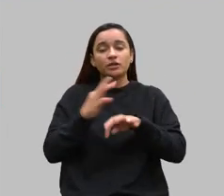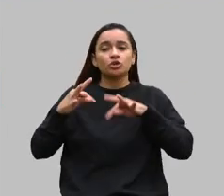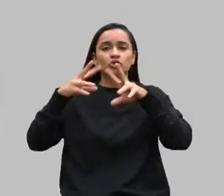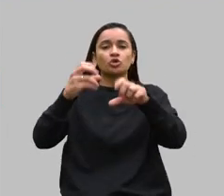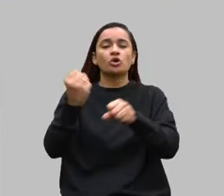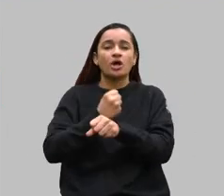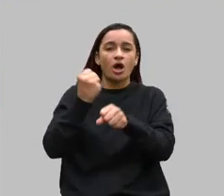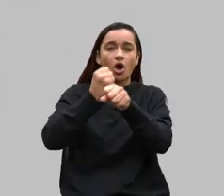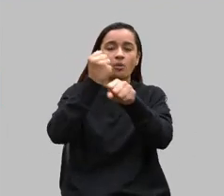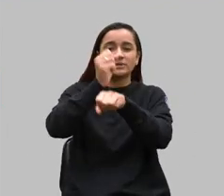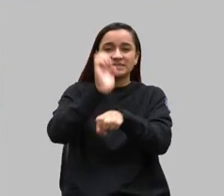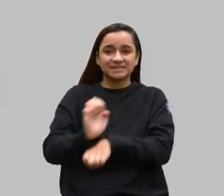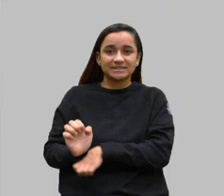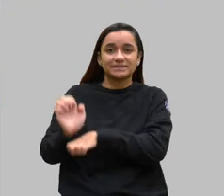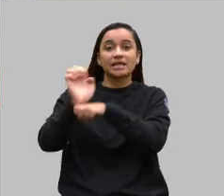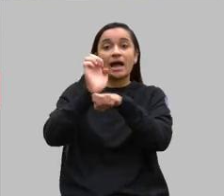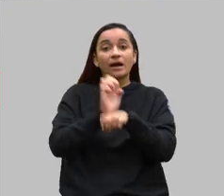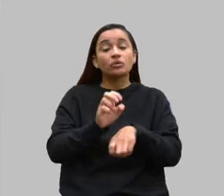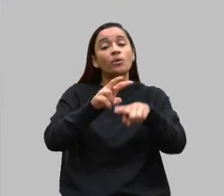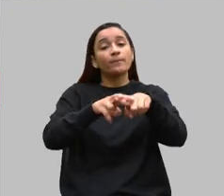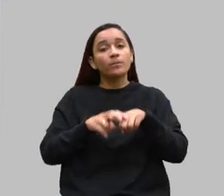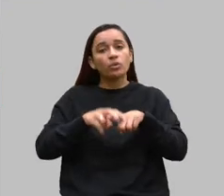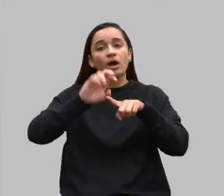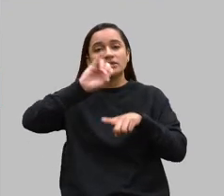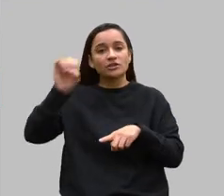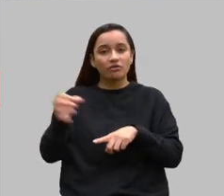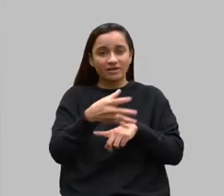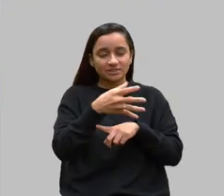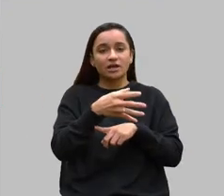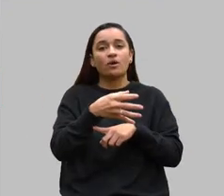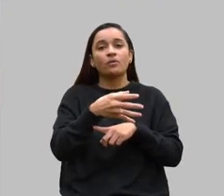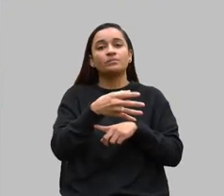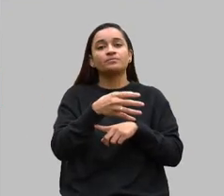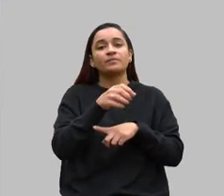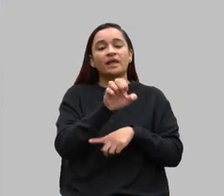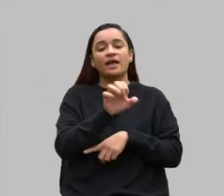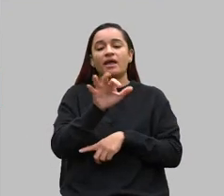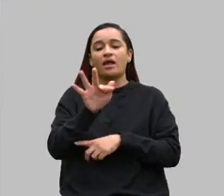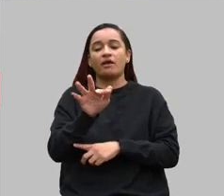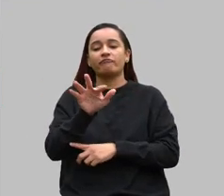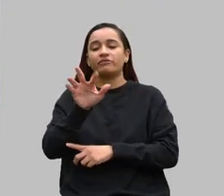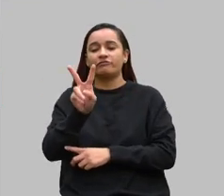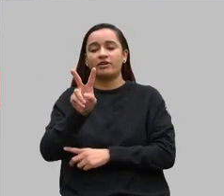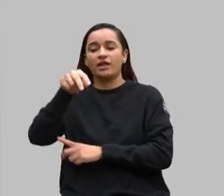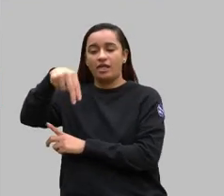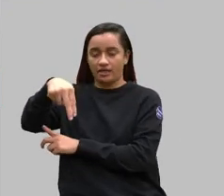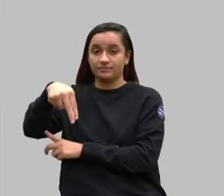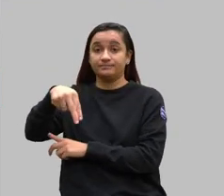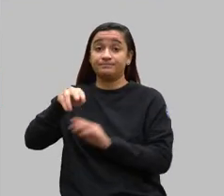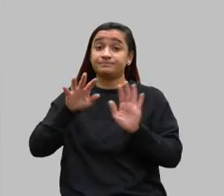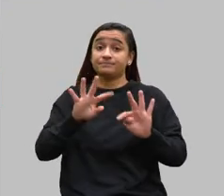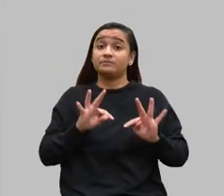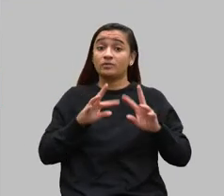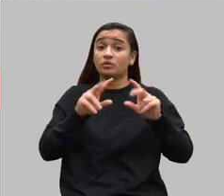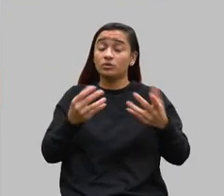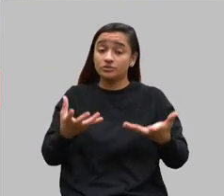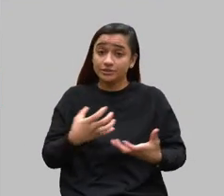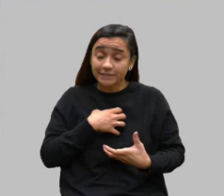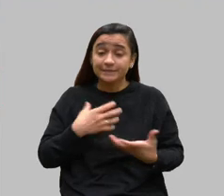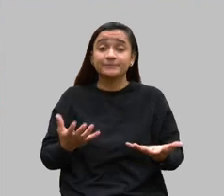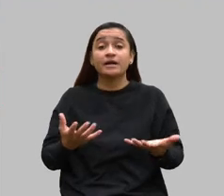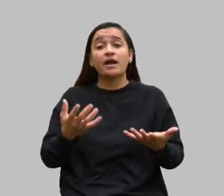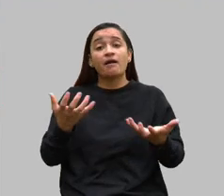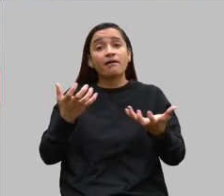pactuação em razão da renovação da concessão da efvm de todo modo renovando os votos de